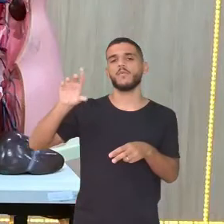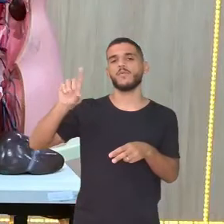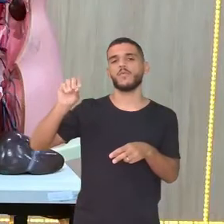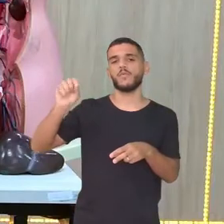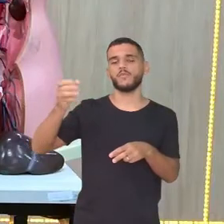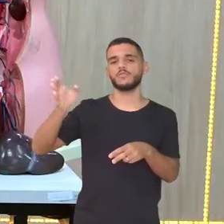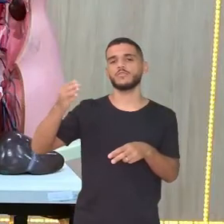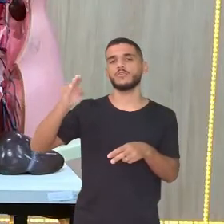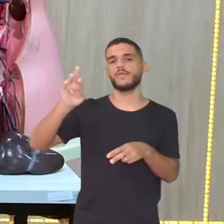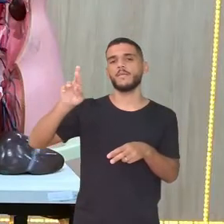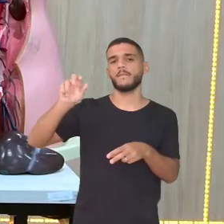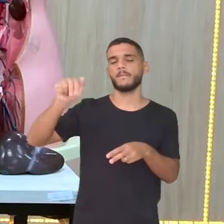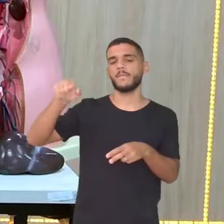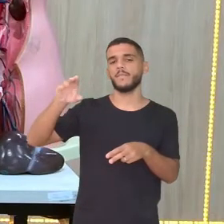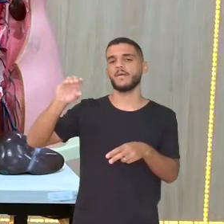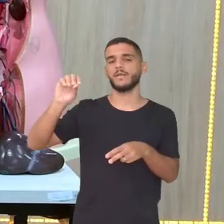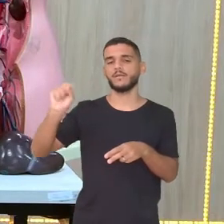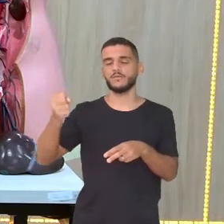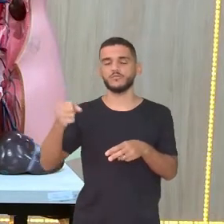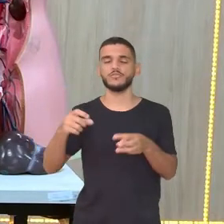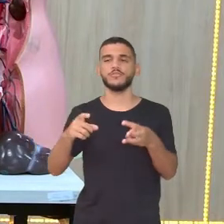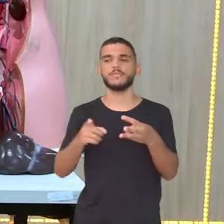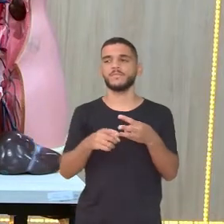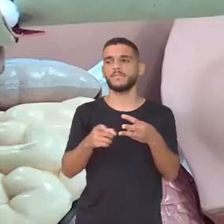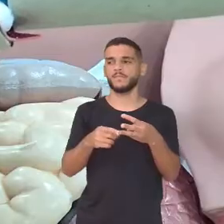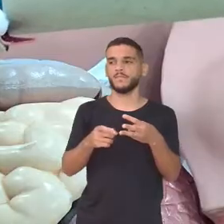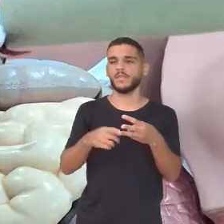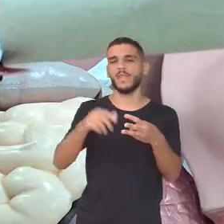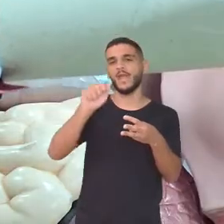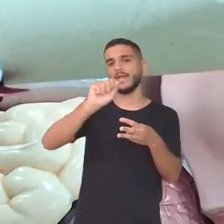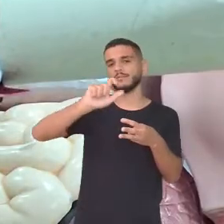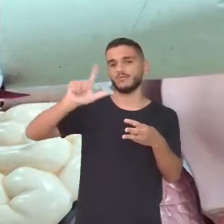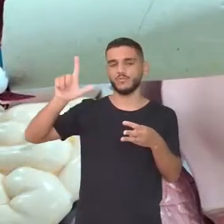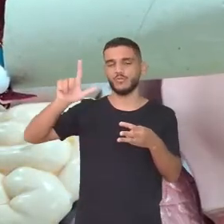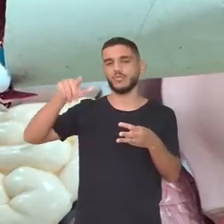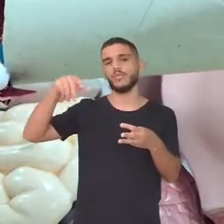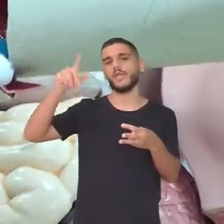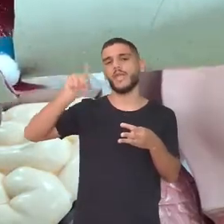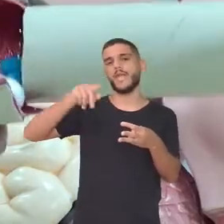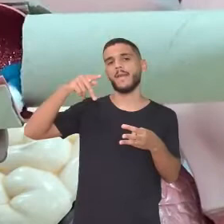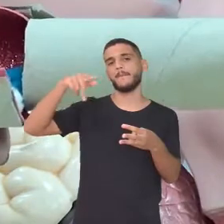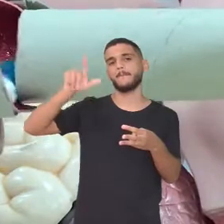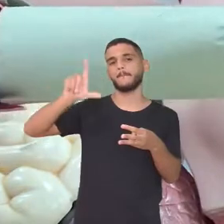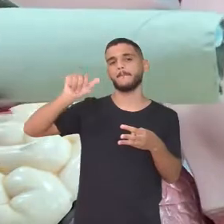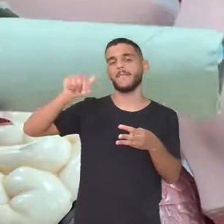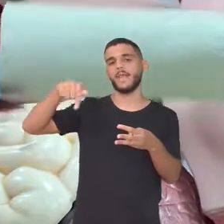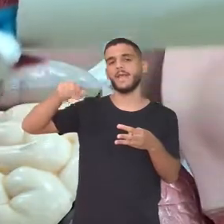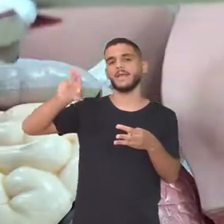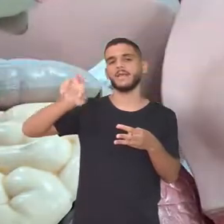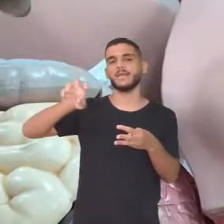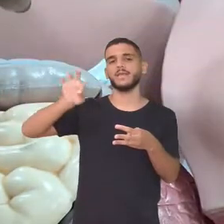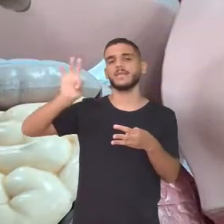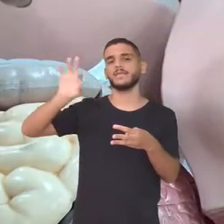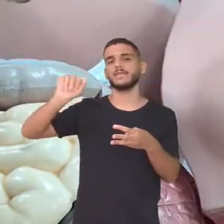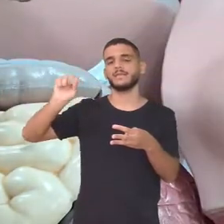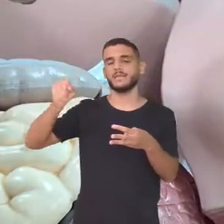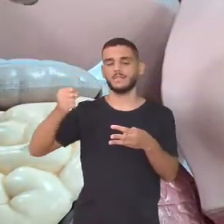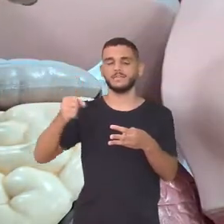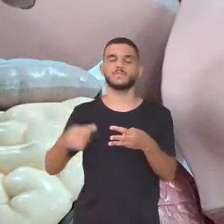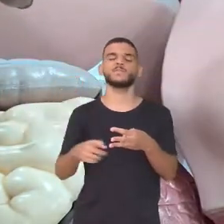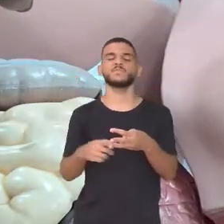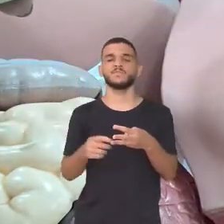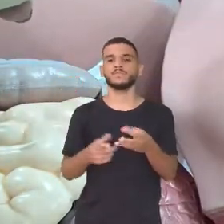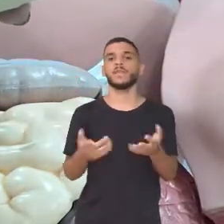são pedacinhos de célula. Então, aqui, gente, através de um exame de sangue, a gente vai saber qual é a